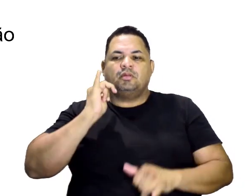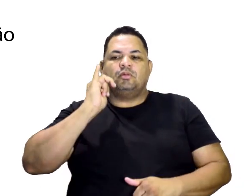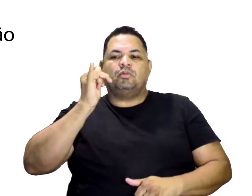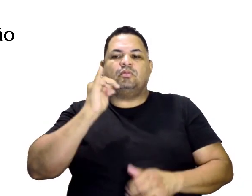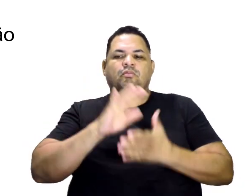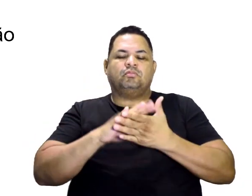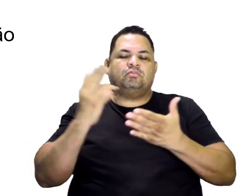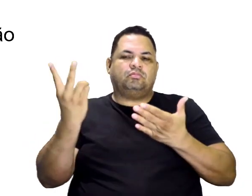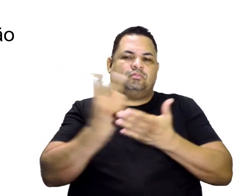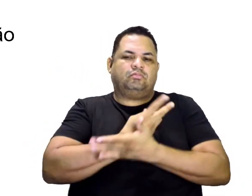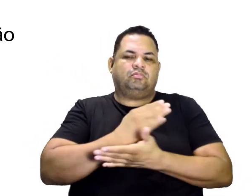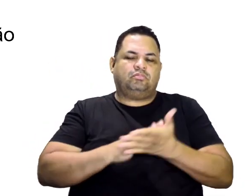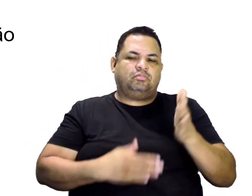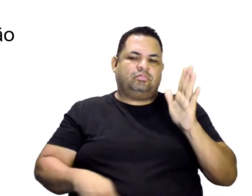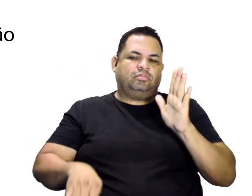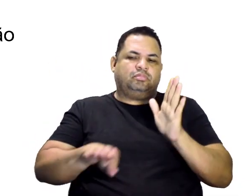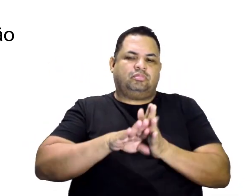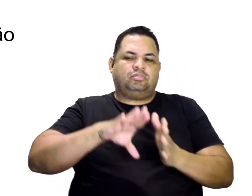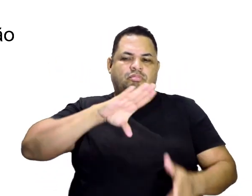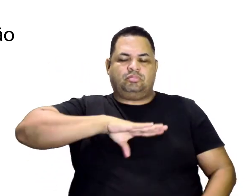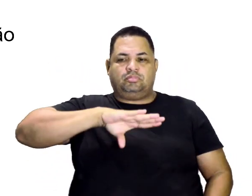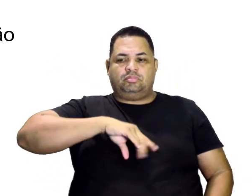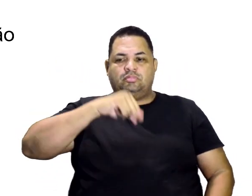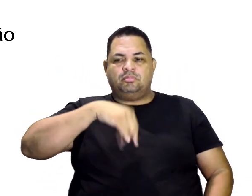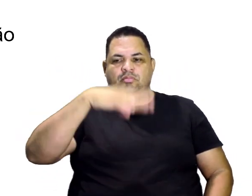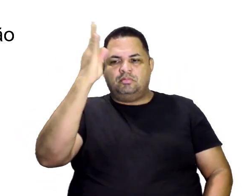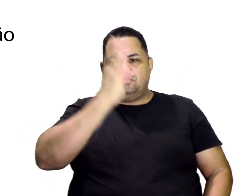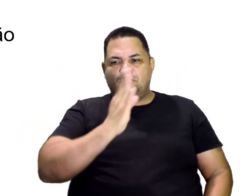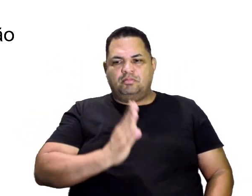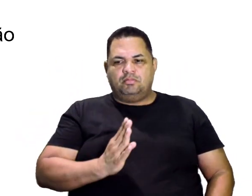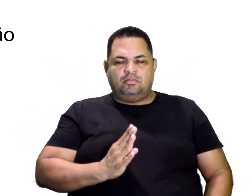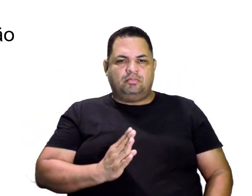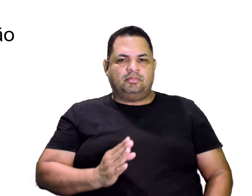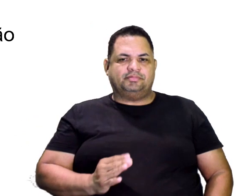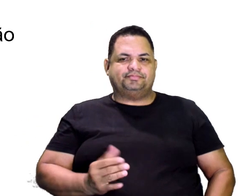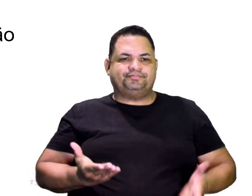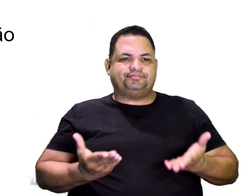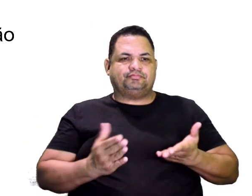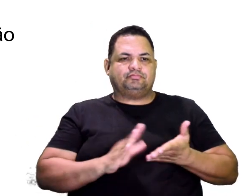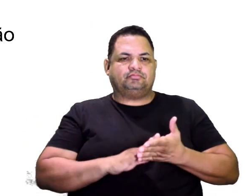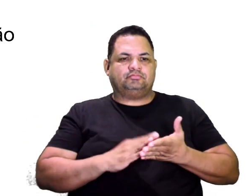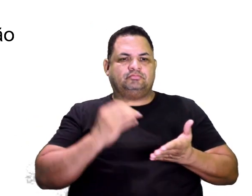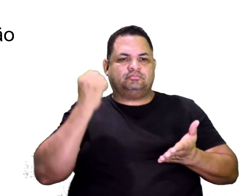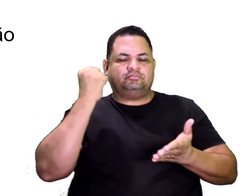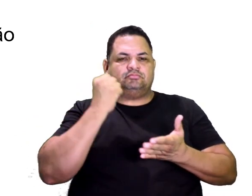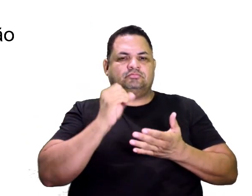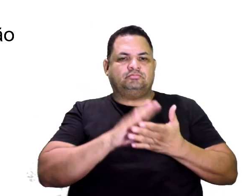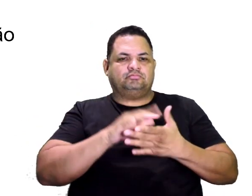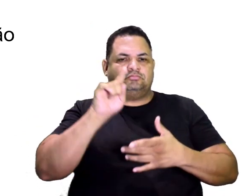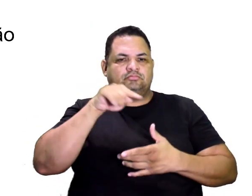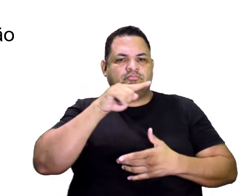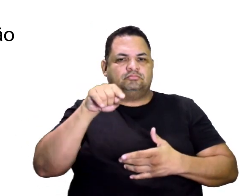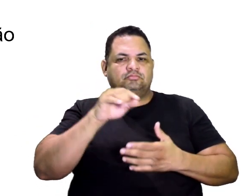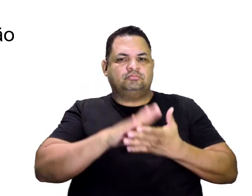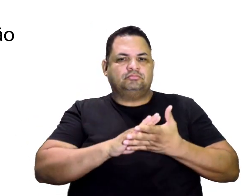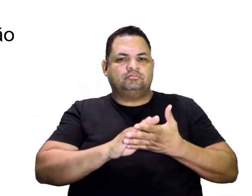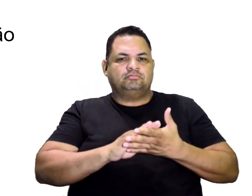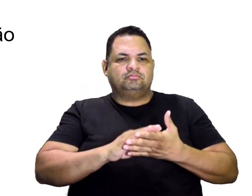acontecimento da chegada dos portugueses ao Brasil. Nessa perspectiva, então, marque a opção que